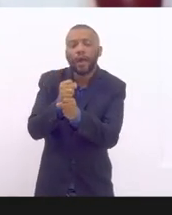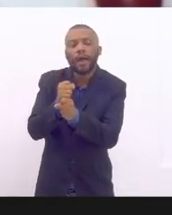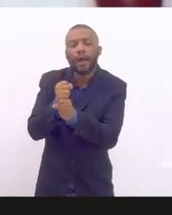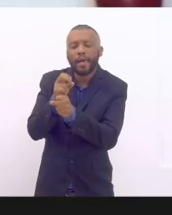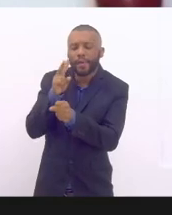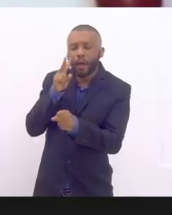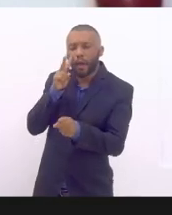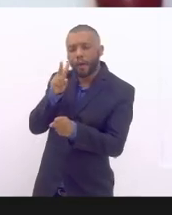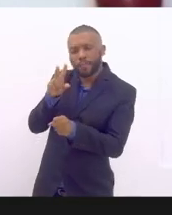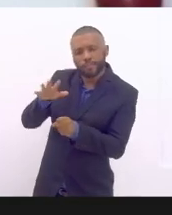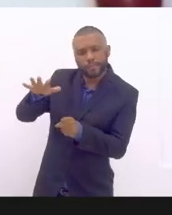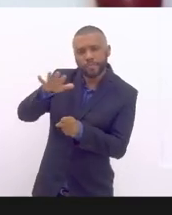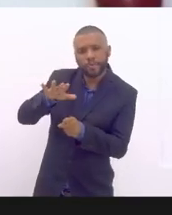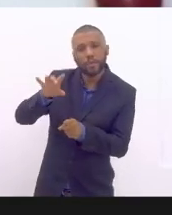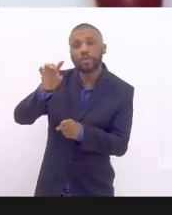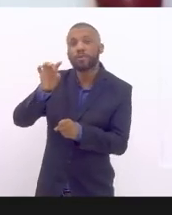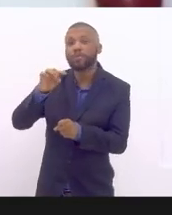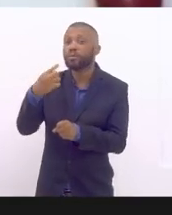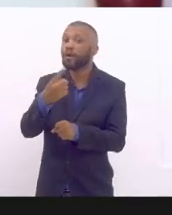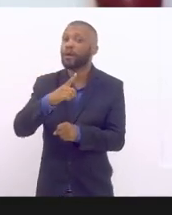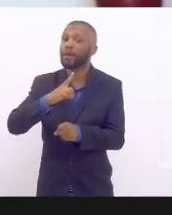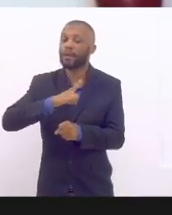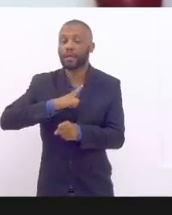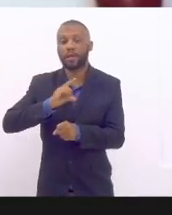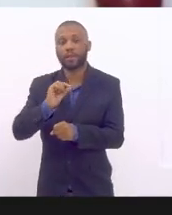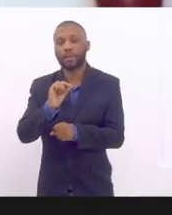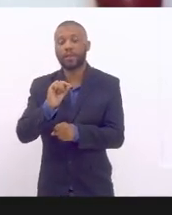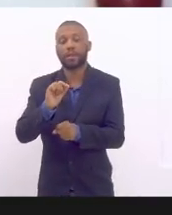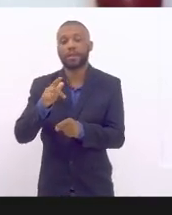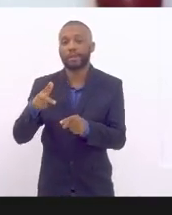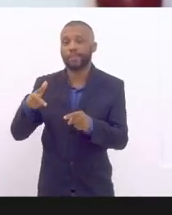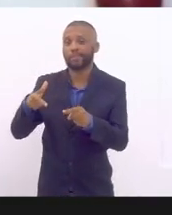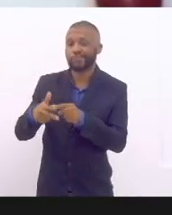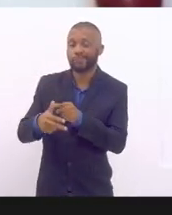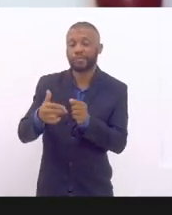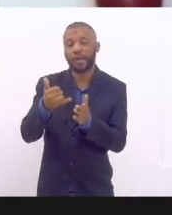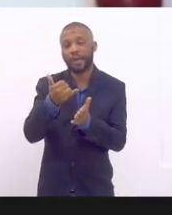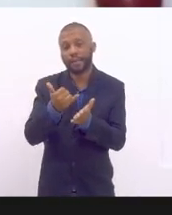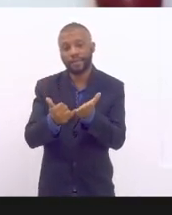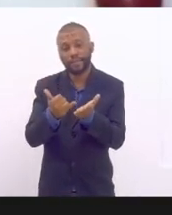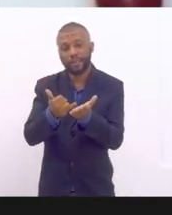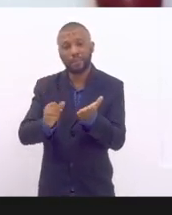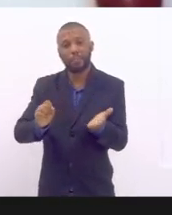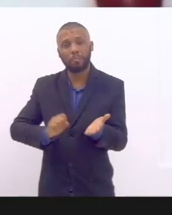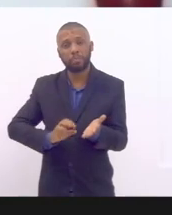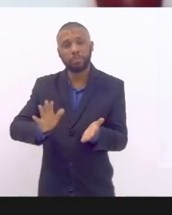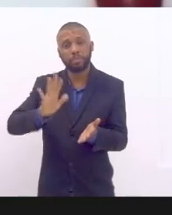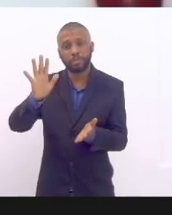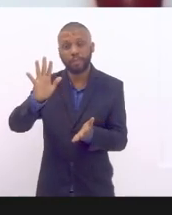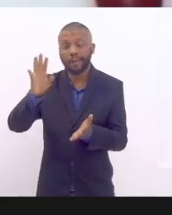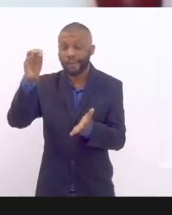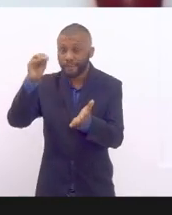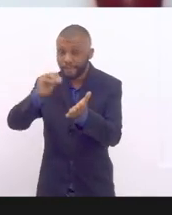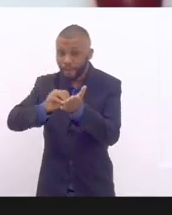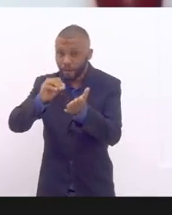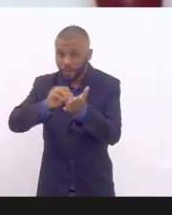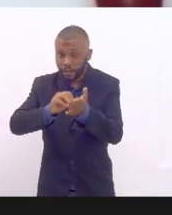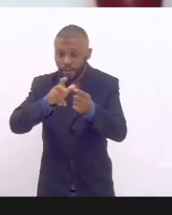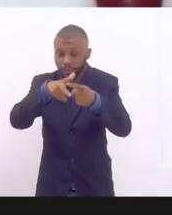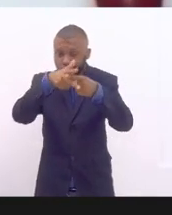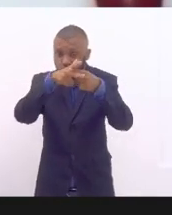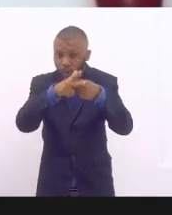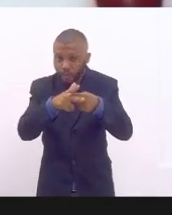fato de nós estarmos é perdendo as perdas inflacionárias e não tendo nenhuma correção no nosso